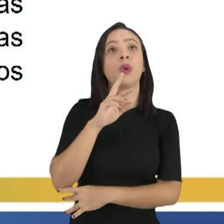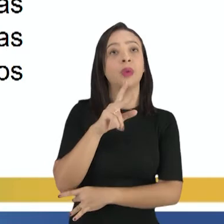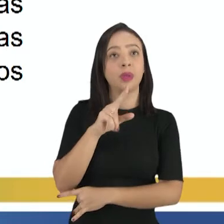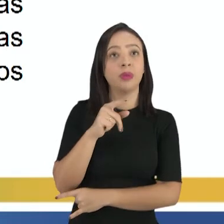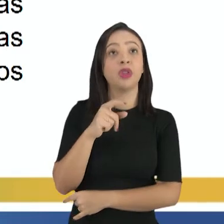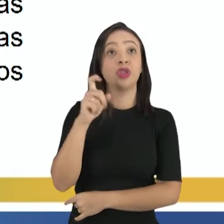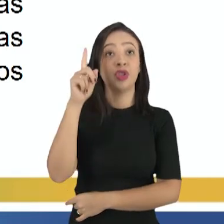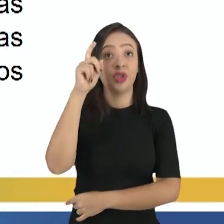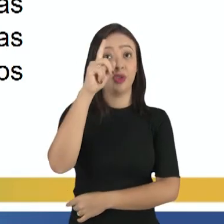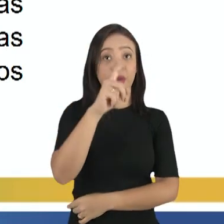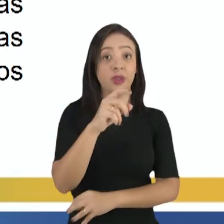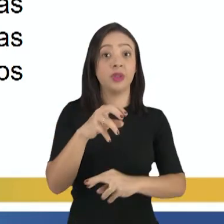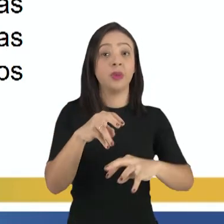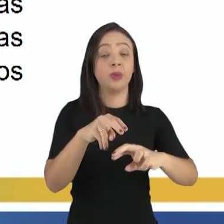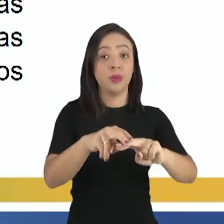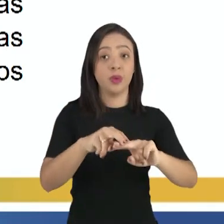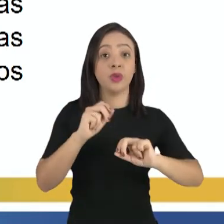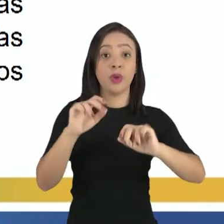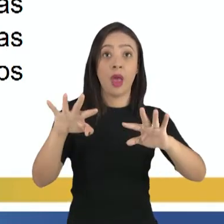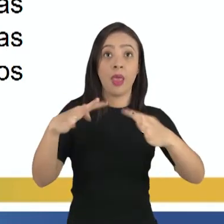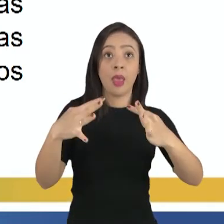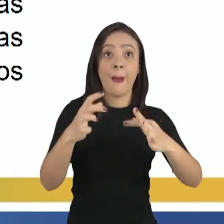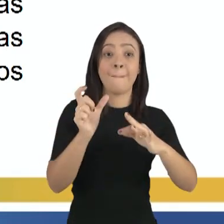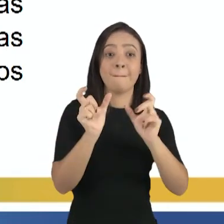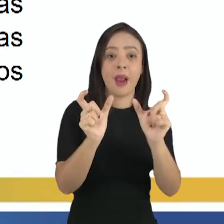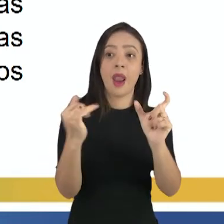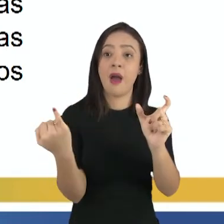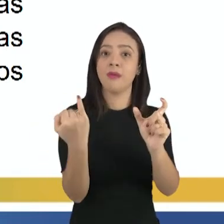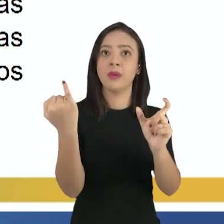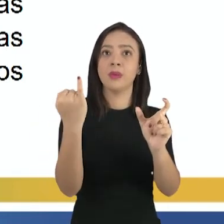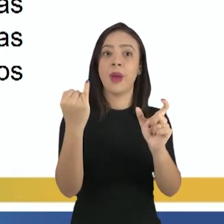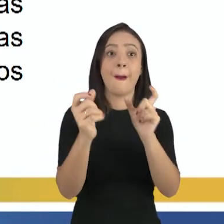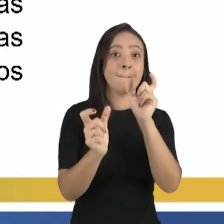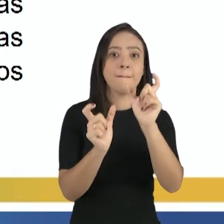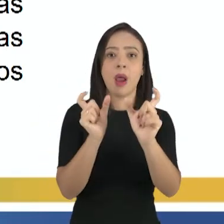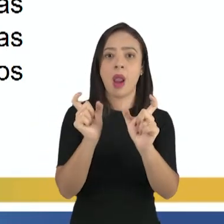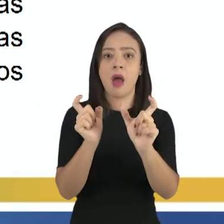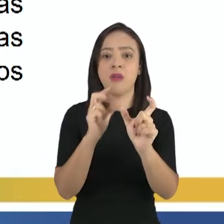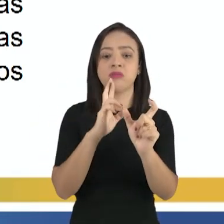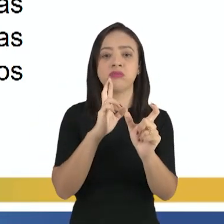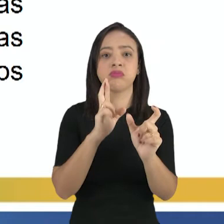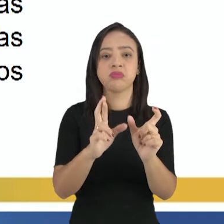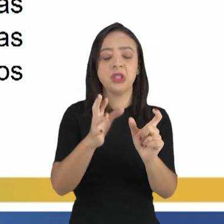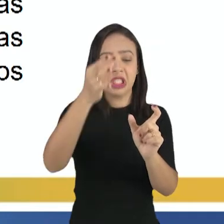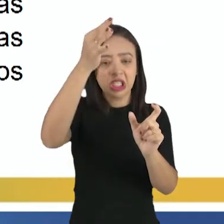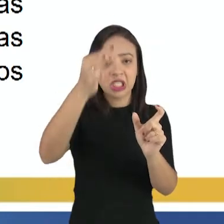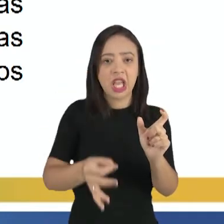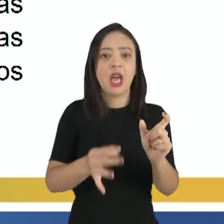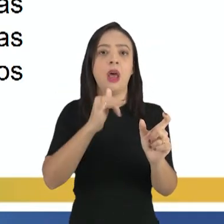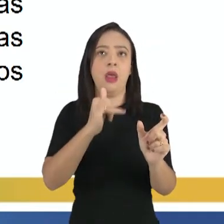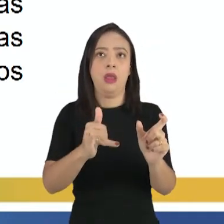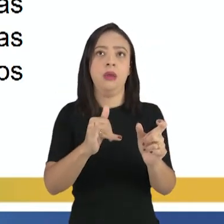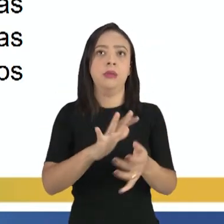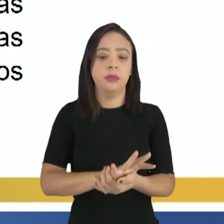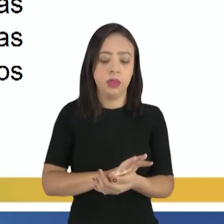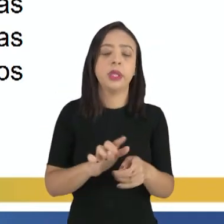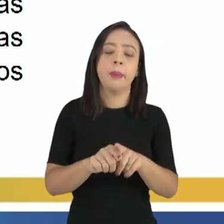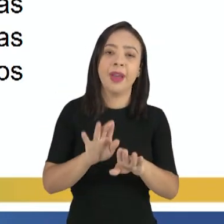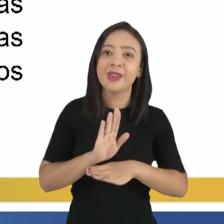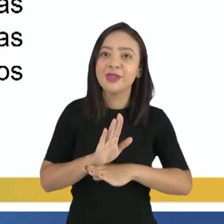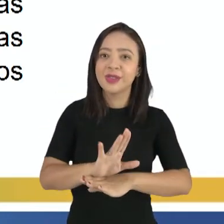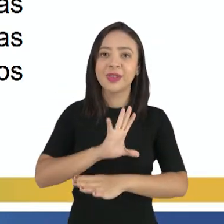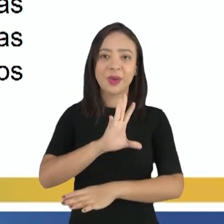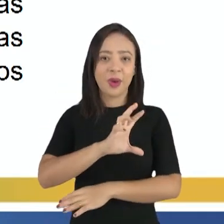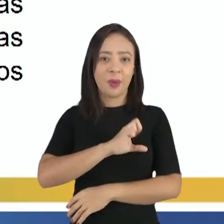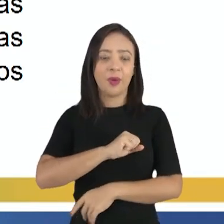lembre-se palavra preciosa é a palavra dita na hora certa isso ajuda também na vida amorosa